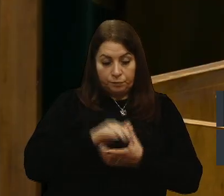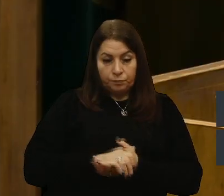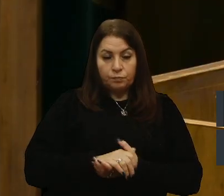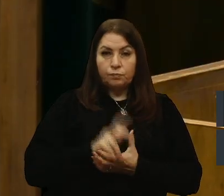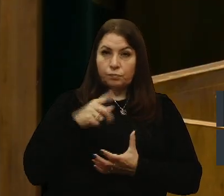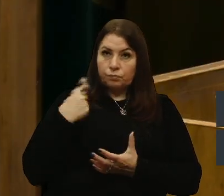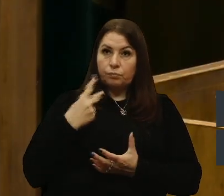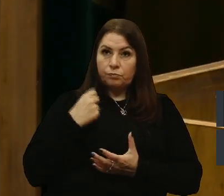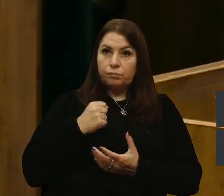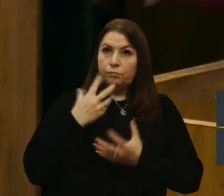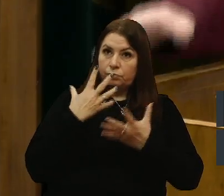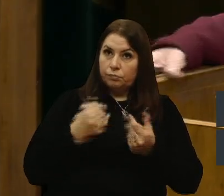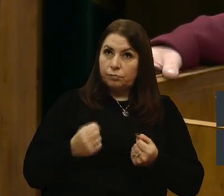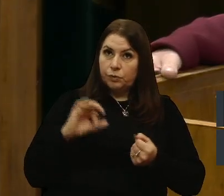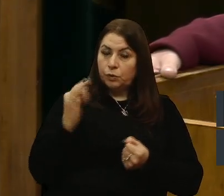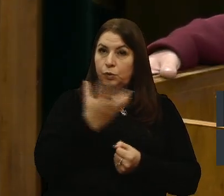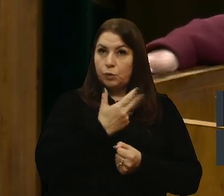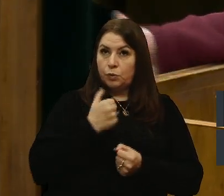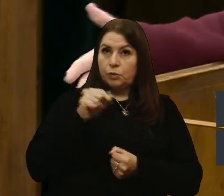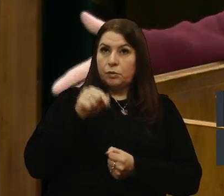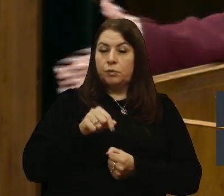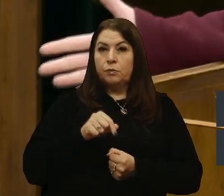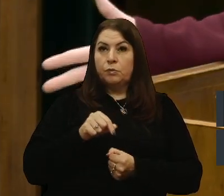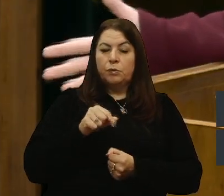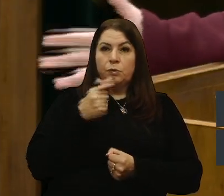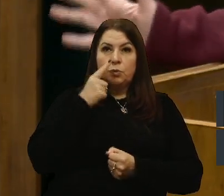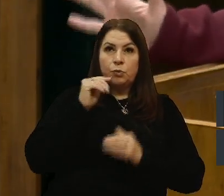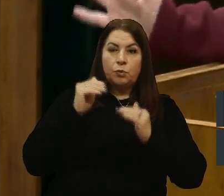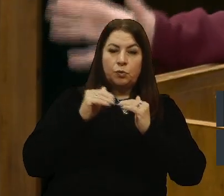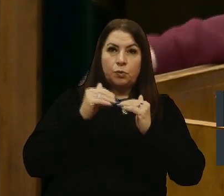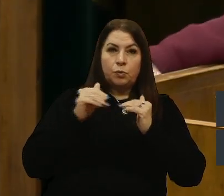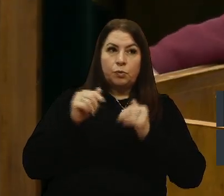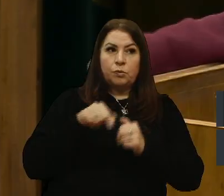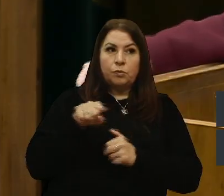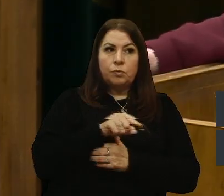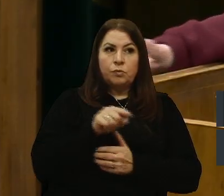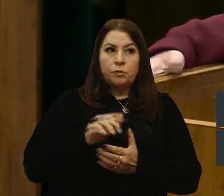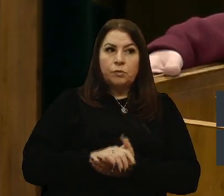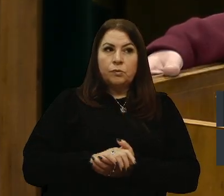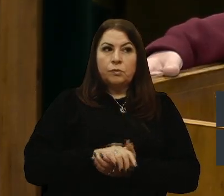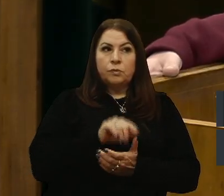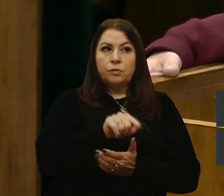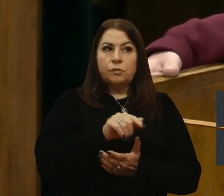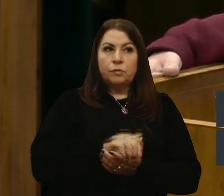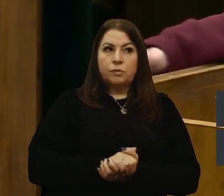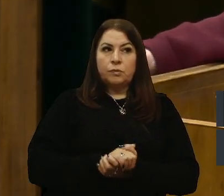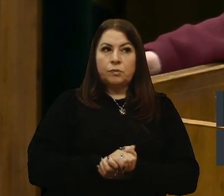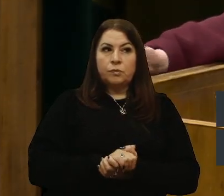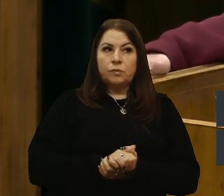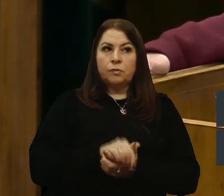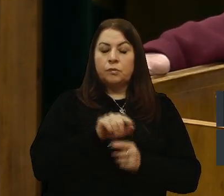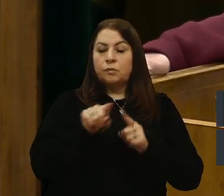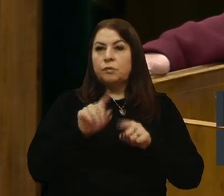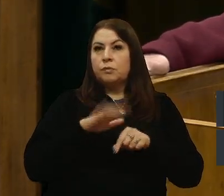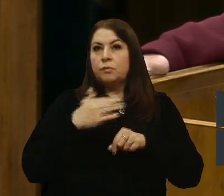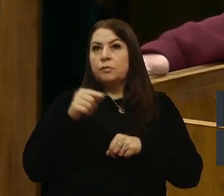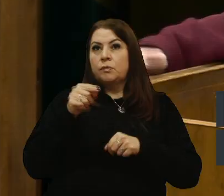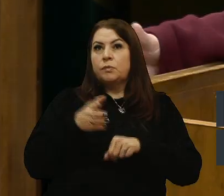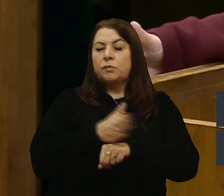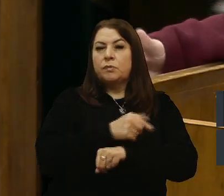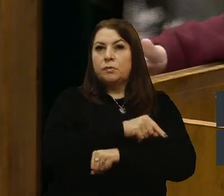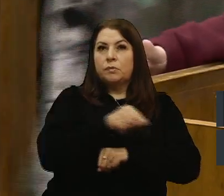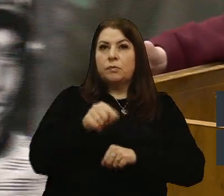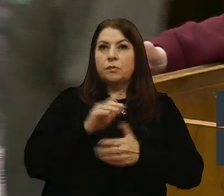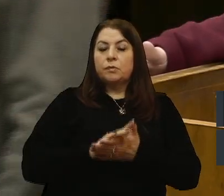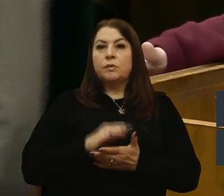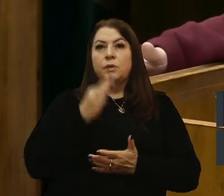nós possamos permitir que todo mundo, inclusive aqueles que não concordam com a gente, possam falar. Eu acredito nisso. Inclusive, mais cedo aqui